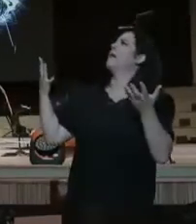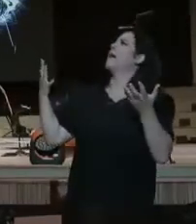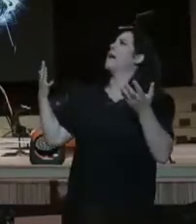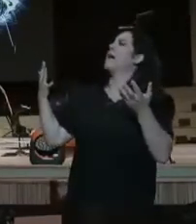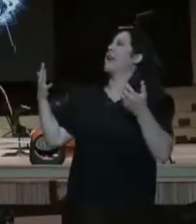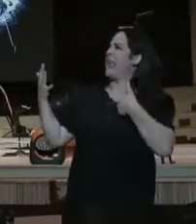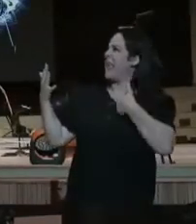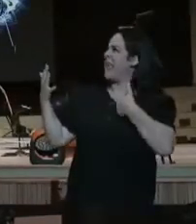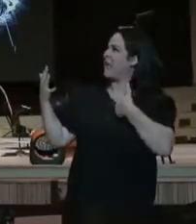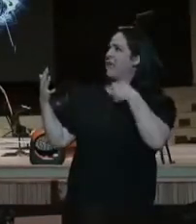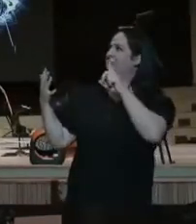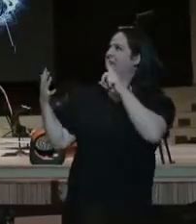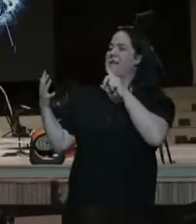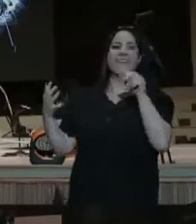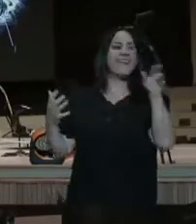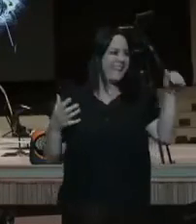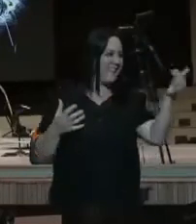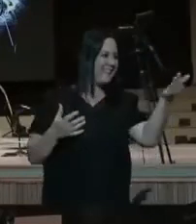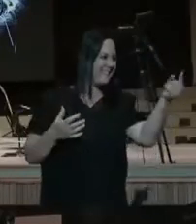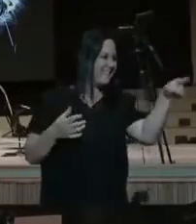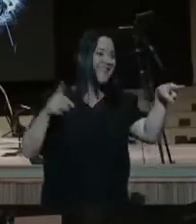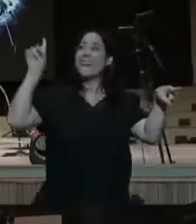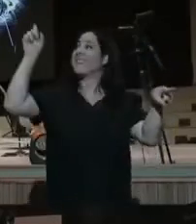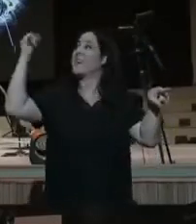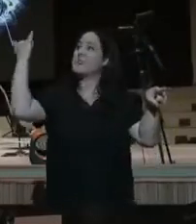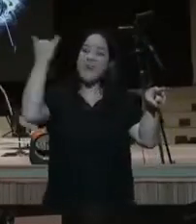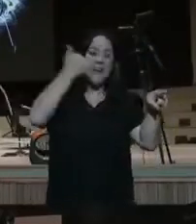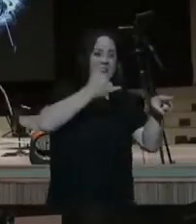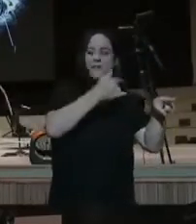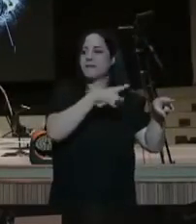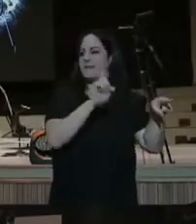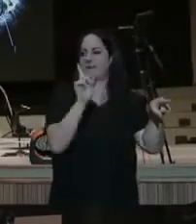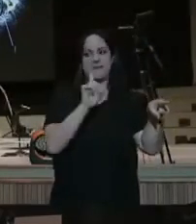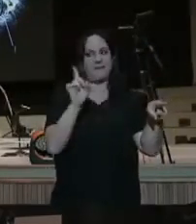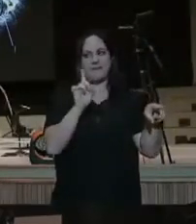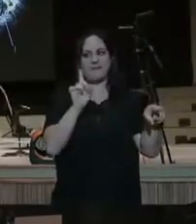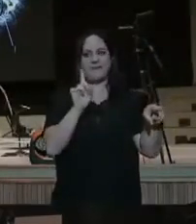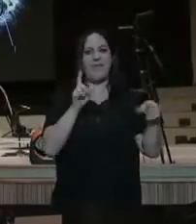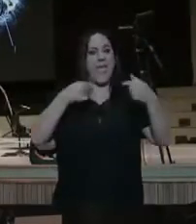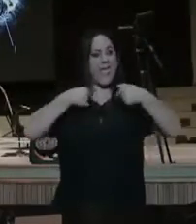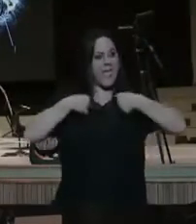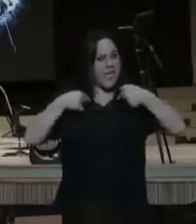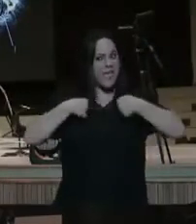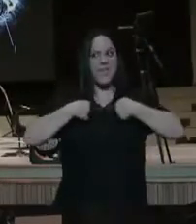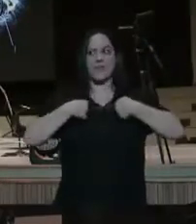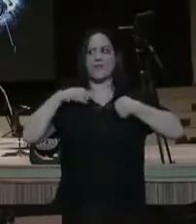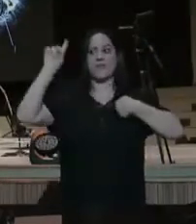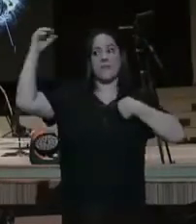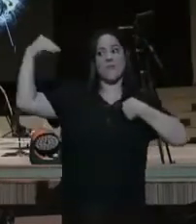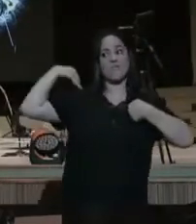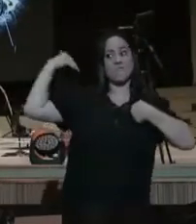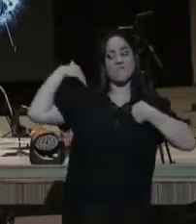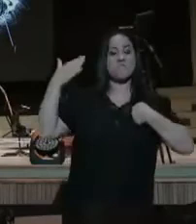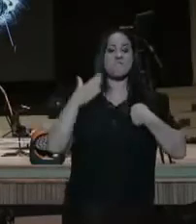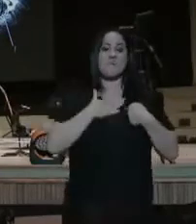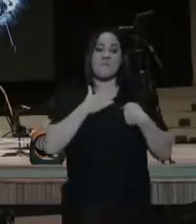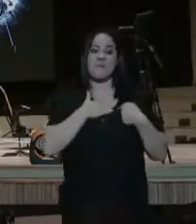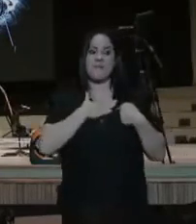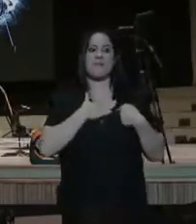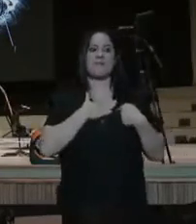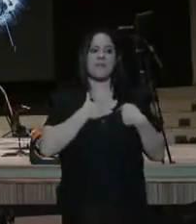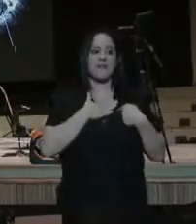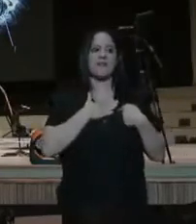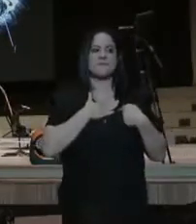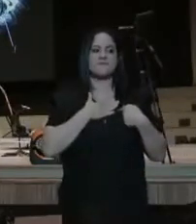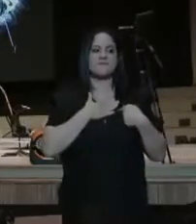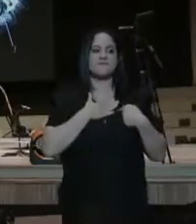indo o que a gente vai fazer daqui em diante com o tanto que temos recebido com tanto